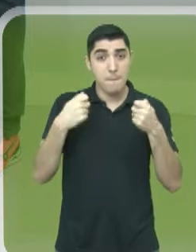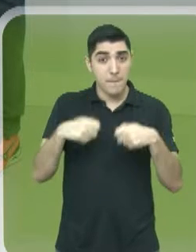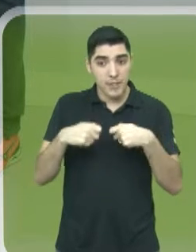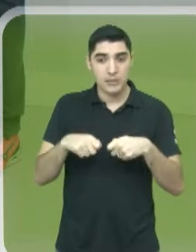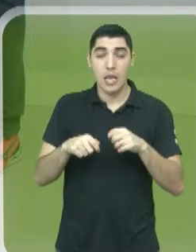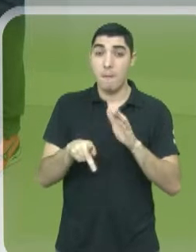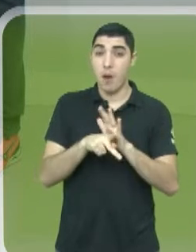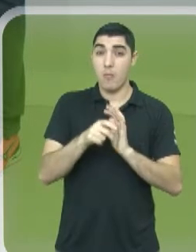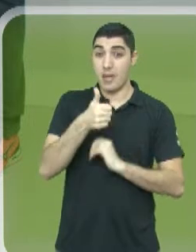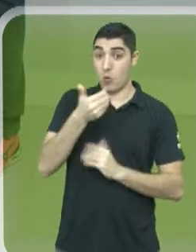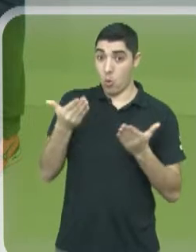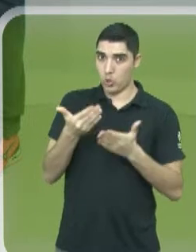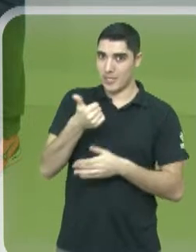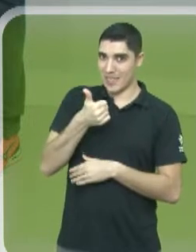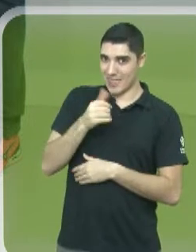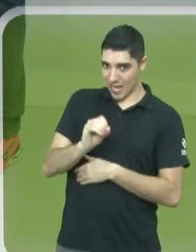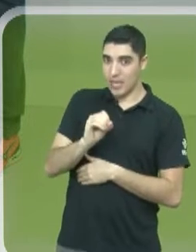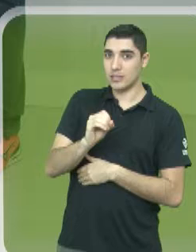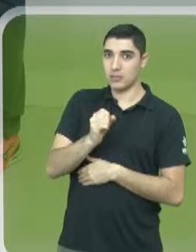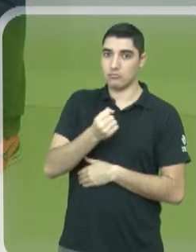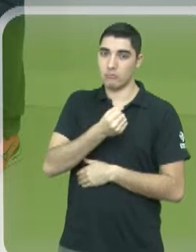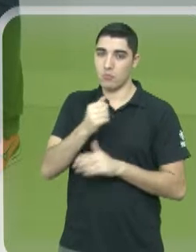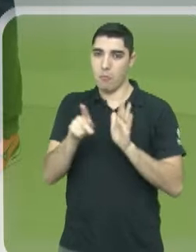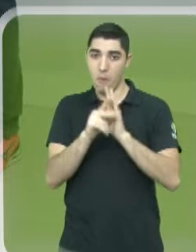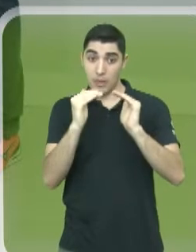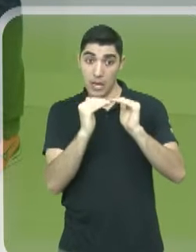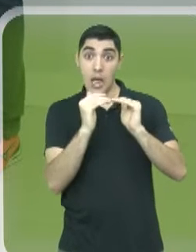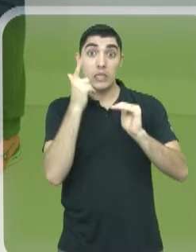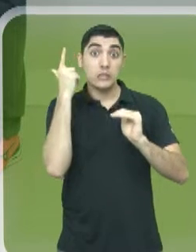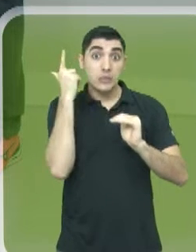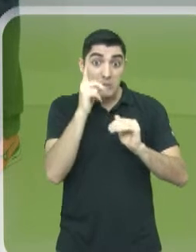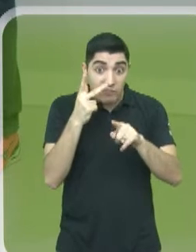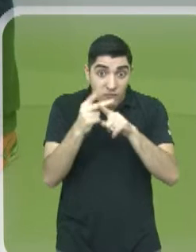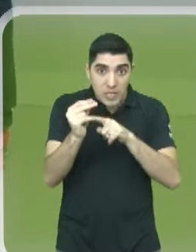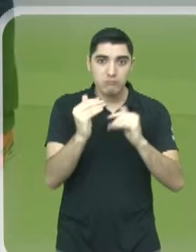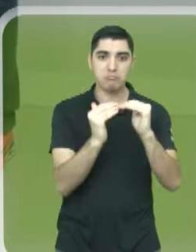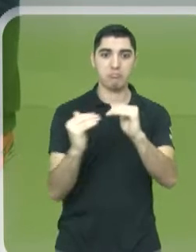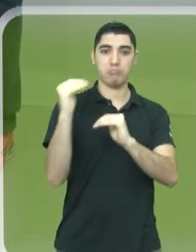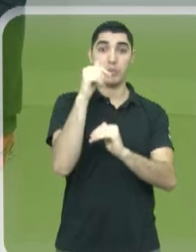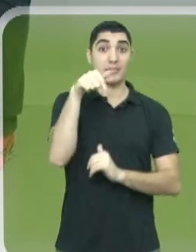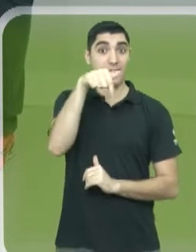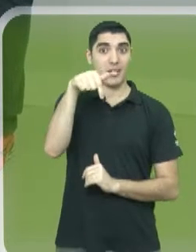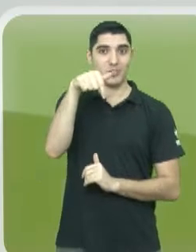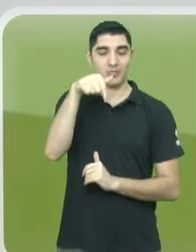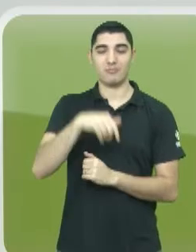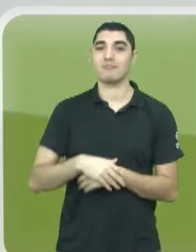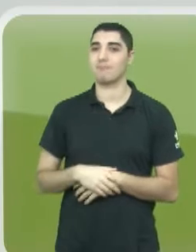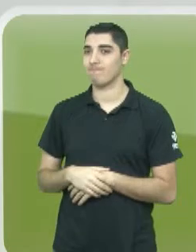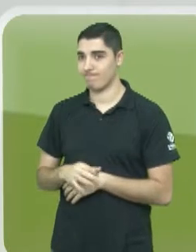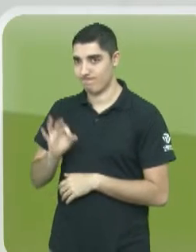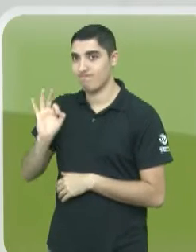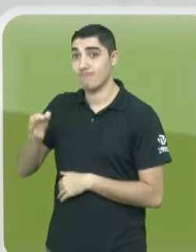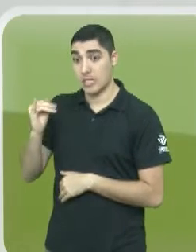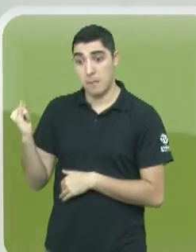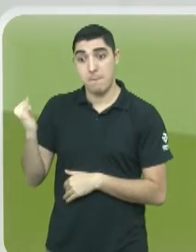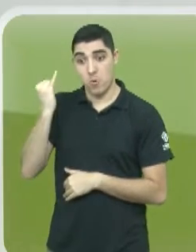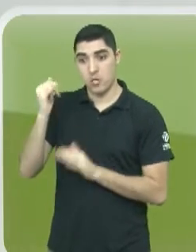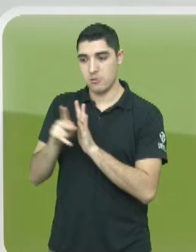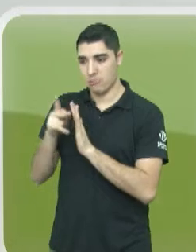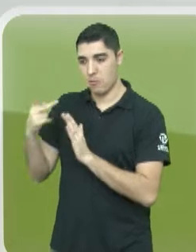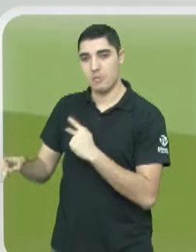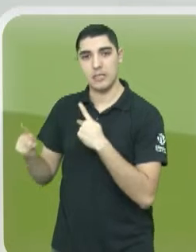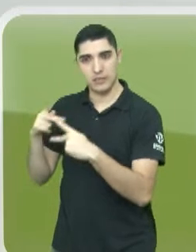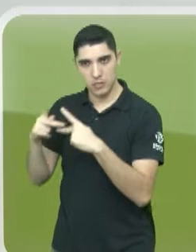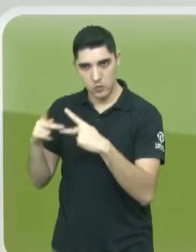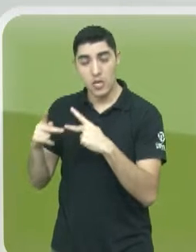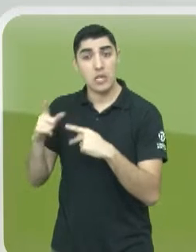10º colocado hoje, se vencer, pode assumir a 7ª posição. Exatamente, Vieira. Muito importante esse confronto para o São José e que tem tudo para